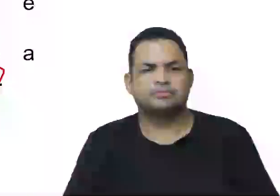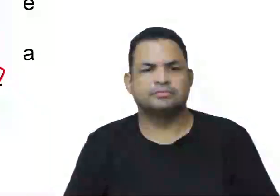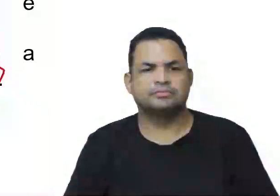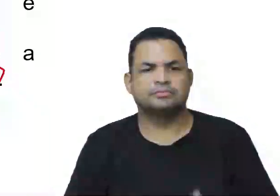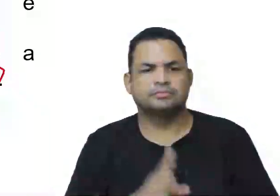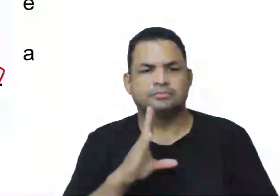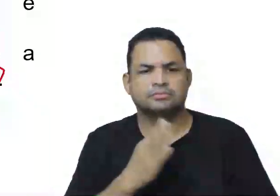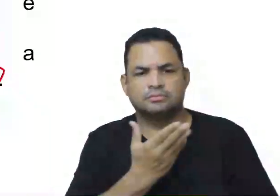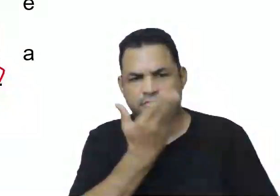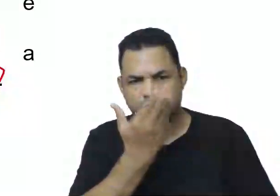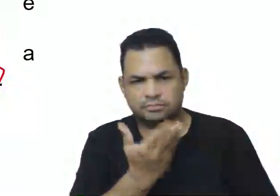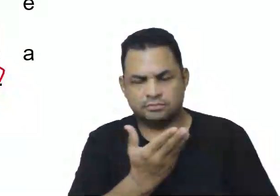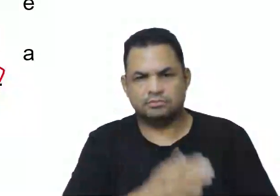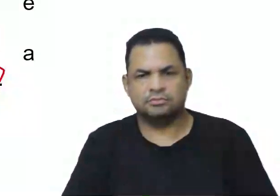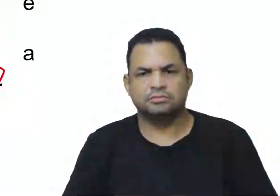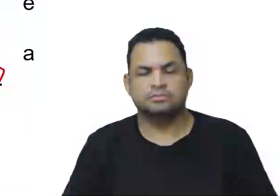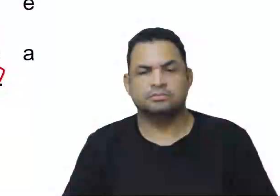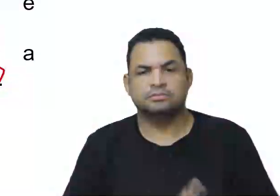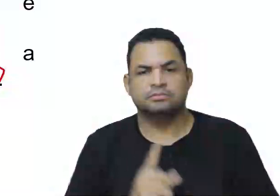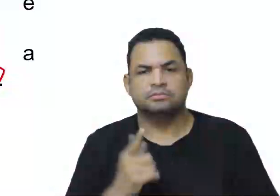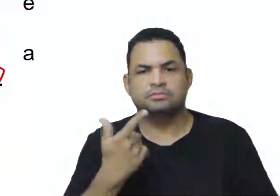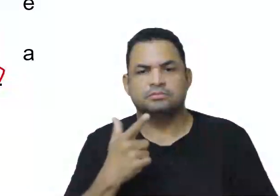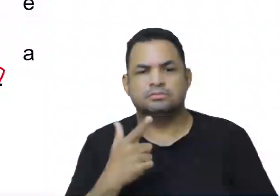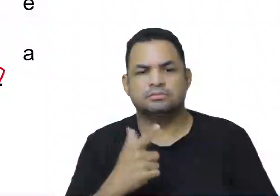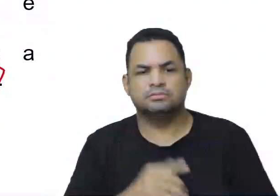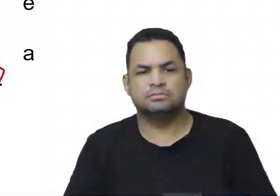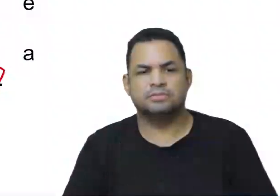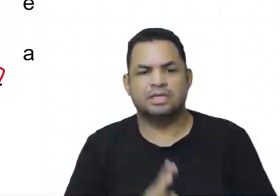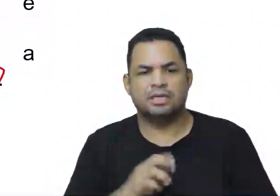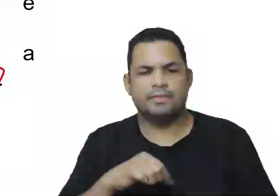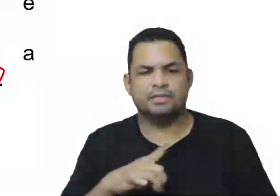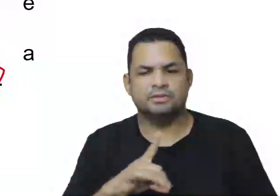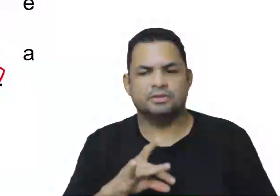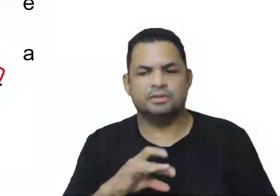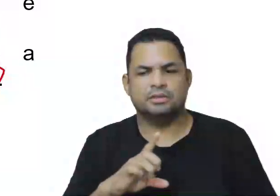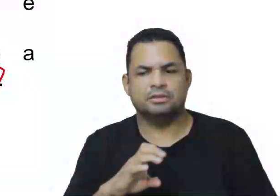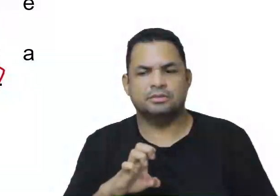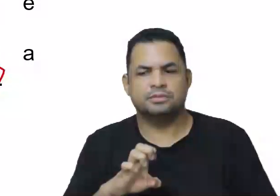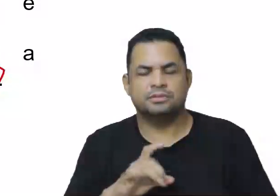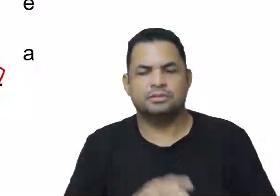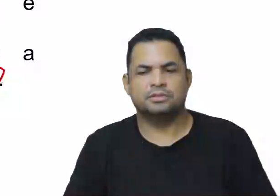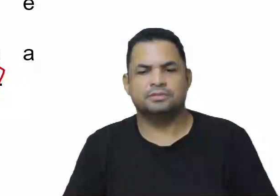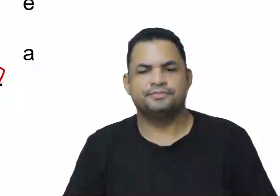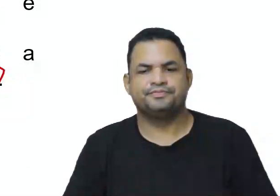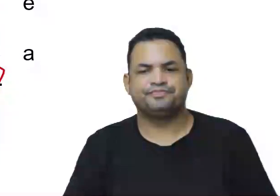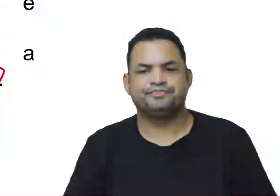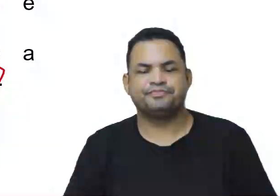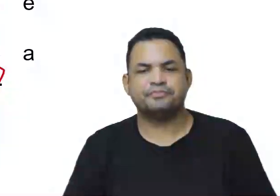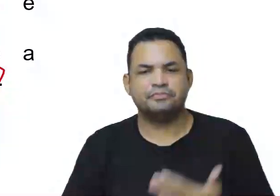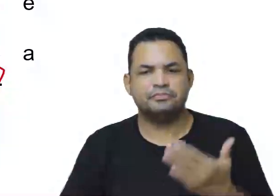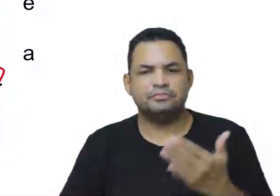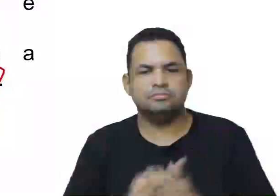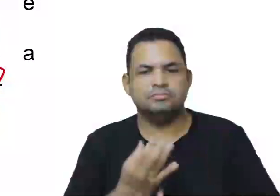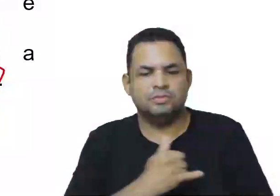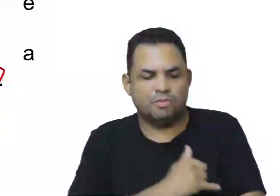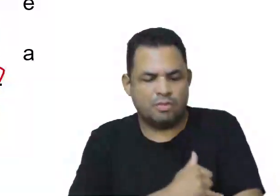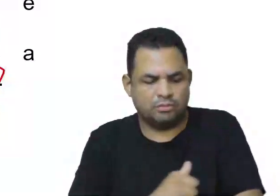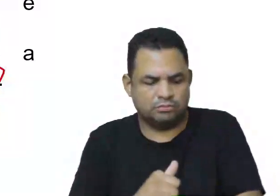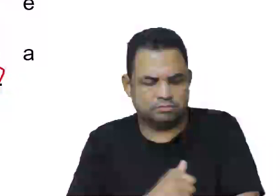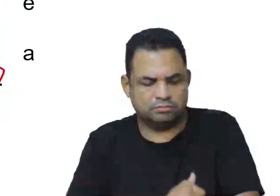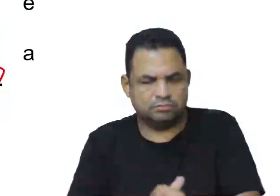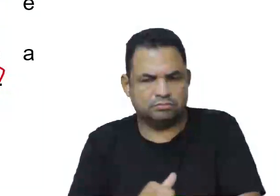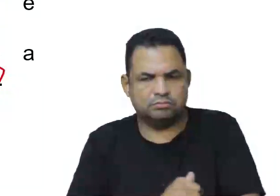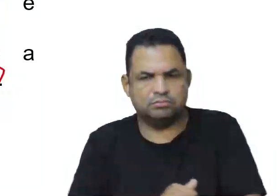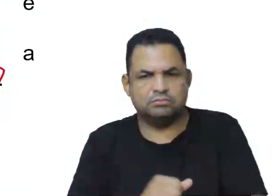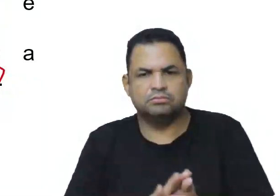Ectoderme e endoderme. Ele não tem a mesoderme, tá bom? Não esquece disso. E o aparecimento dos vasos sanguíneos, né?